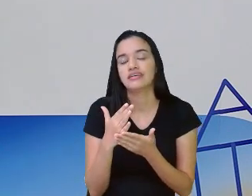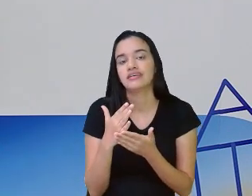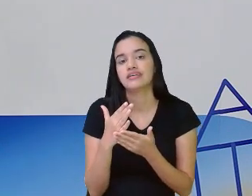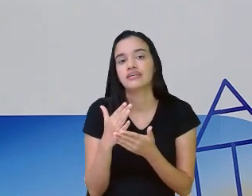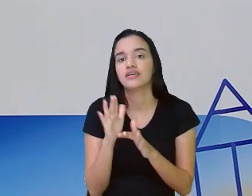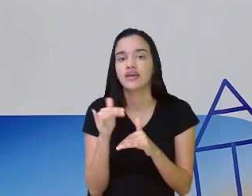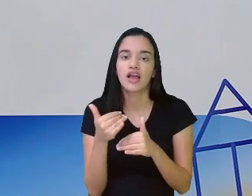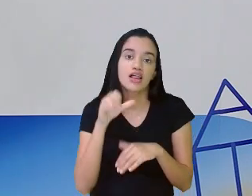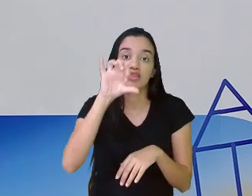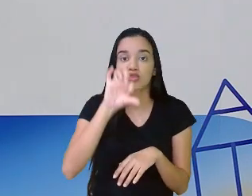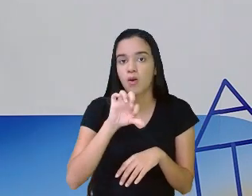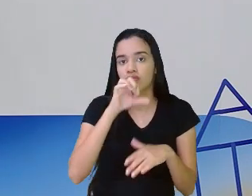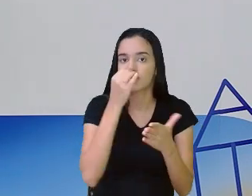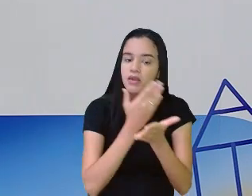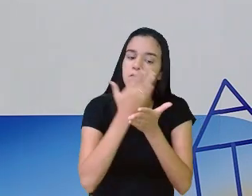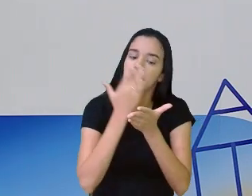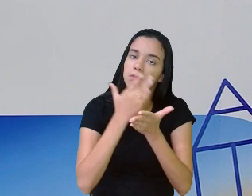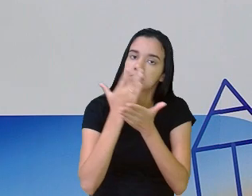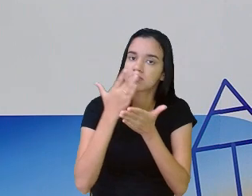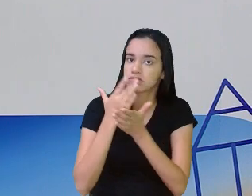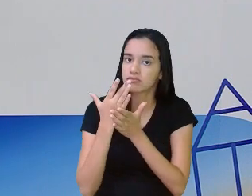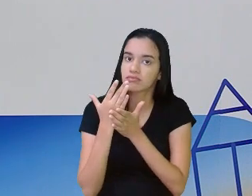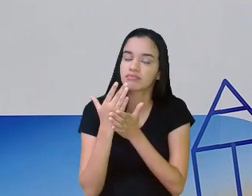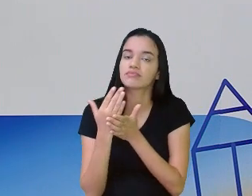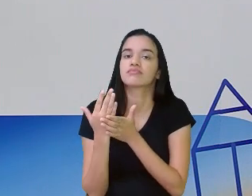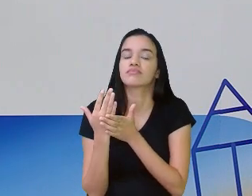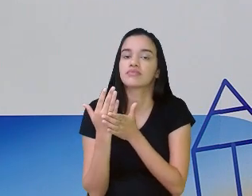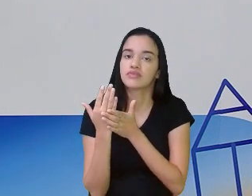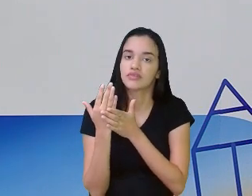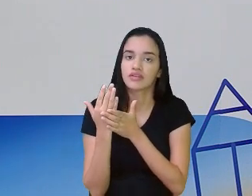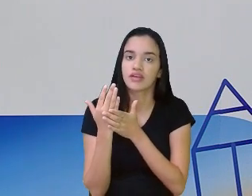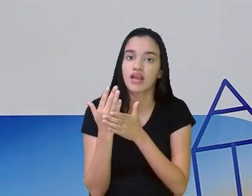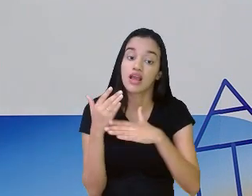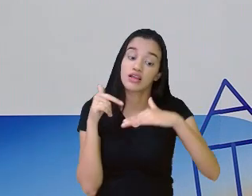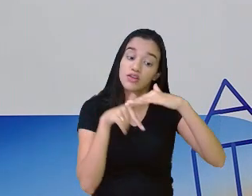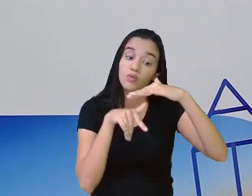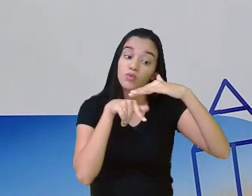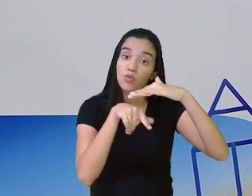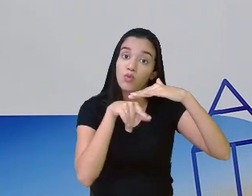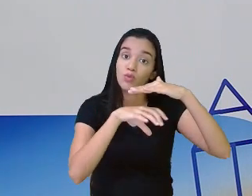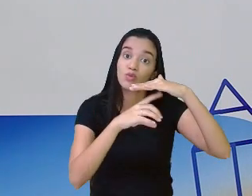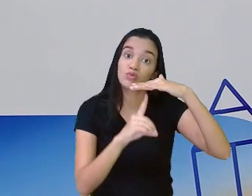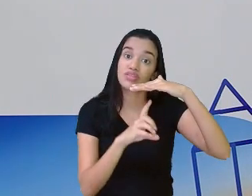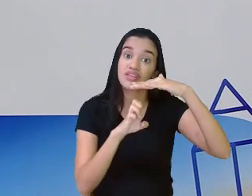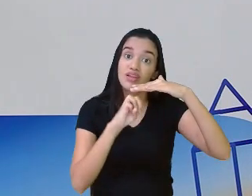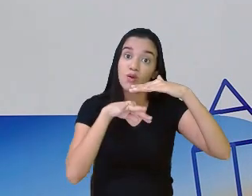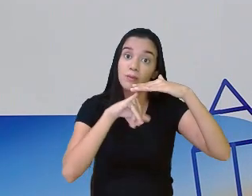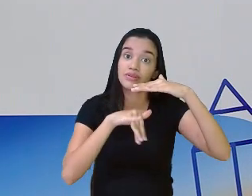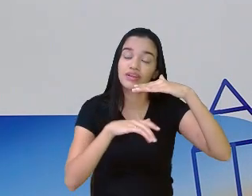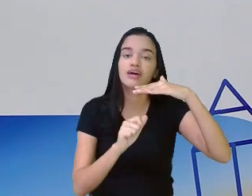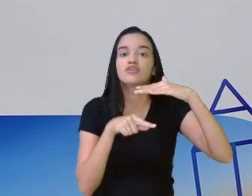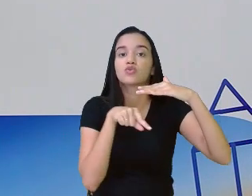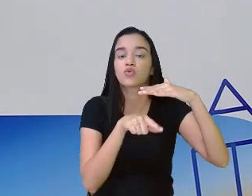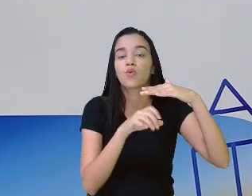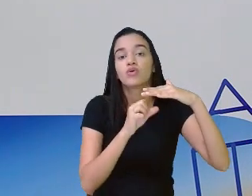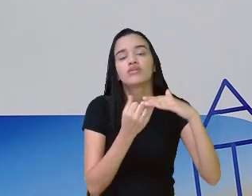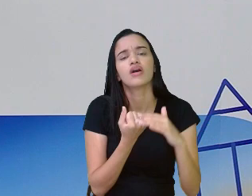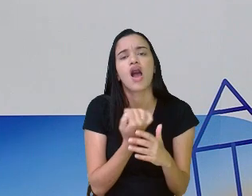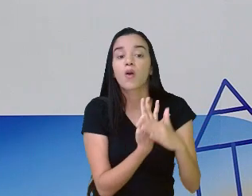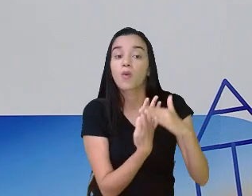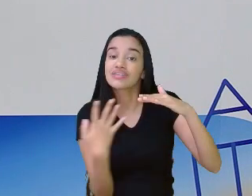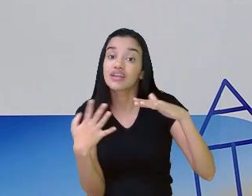inteiro em 9 partes. O denominador será o número 9. Gente, o denominador é a